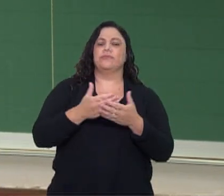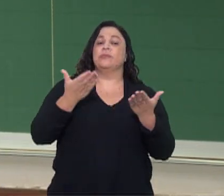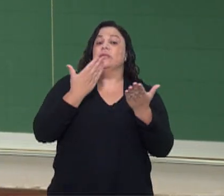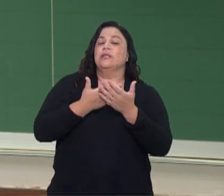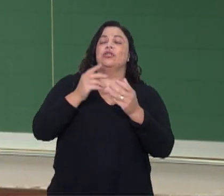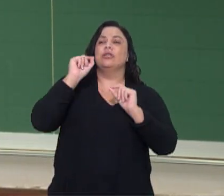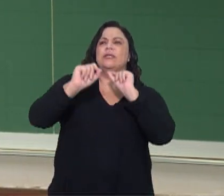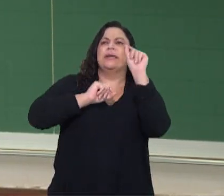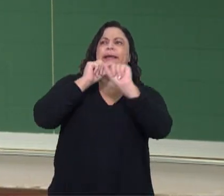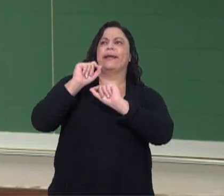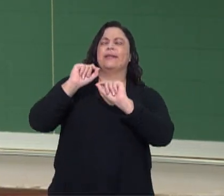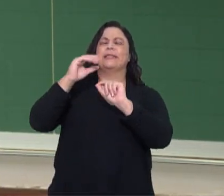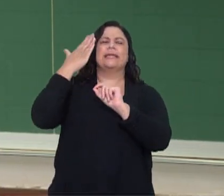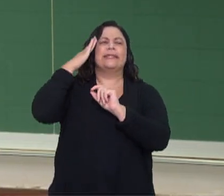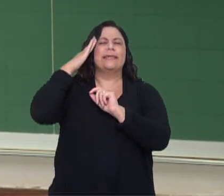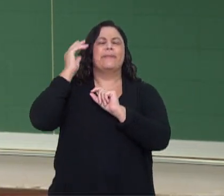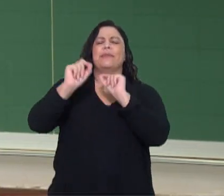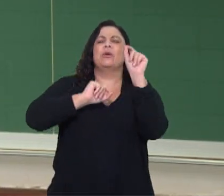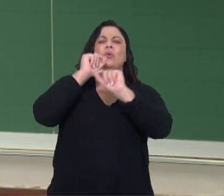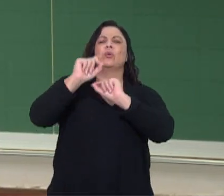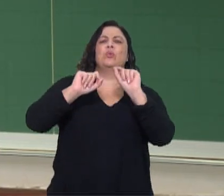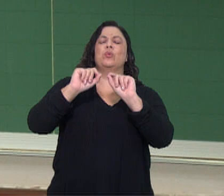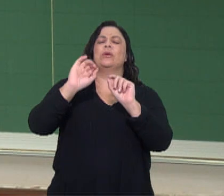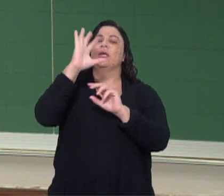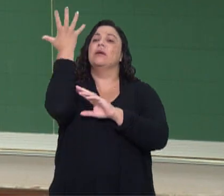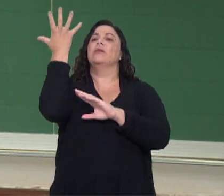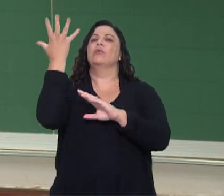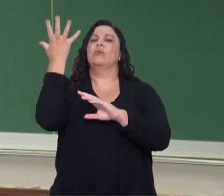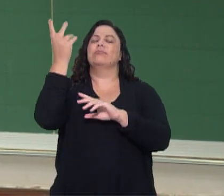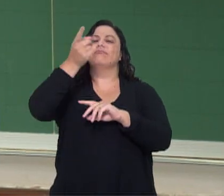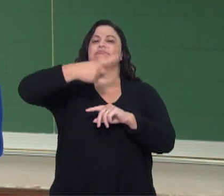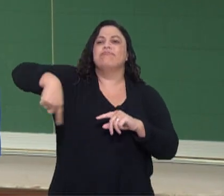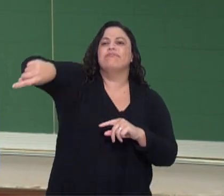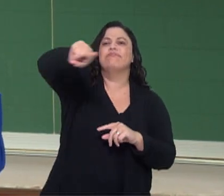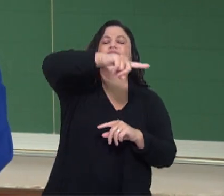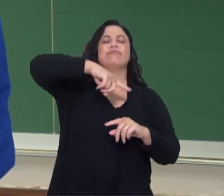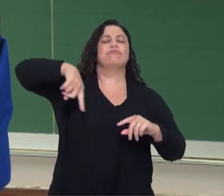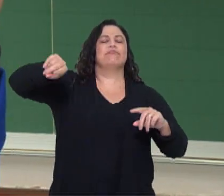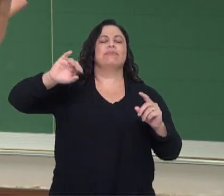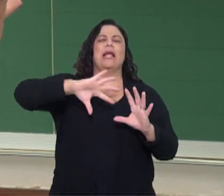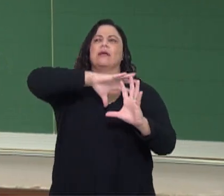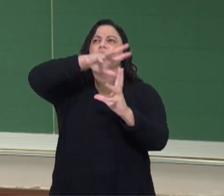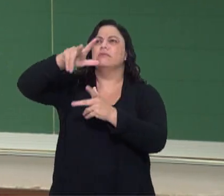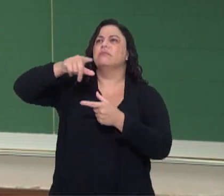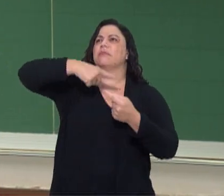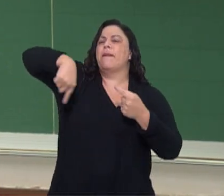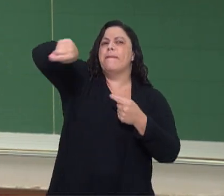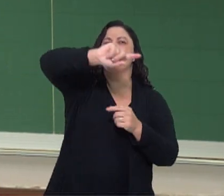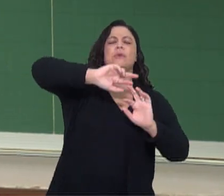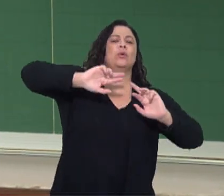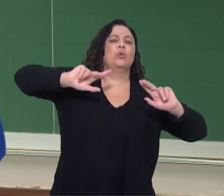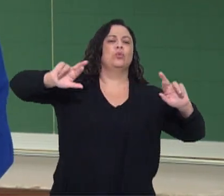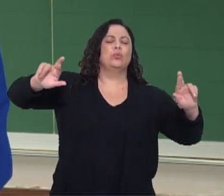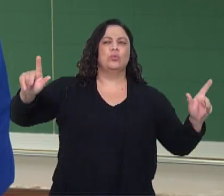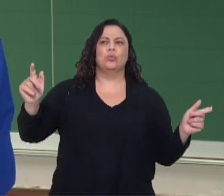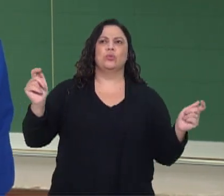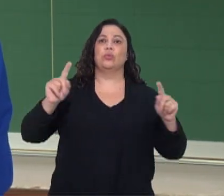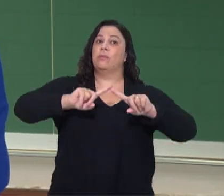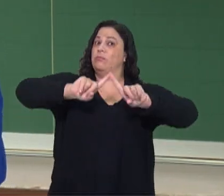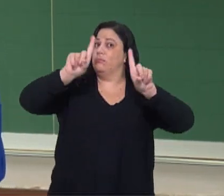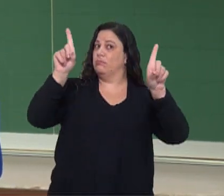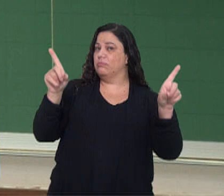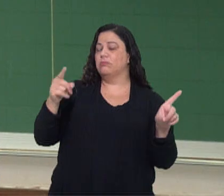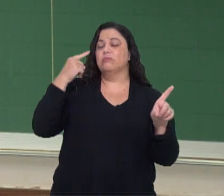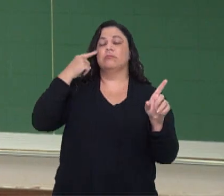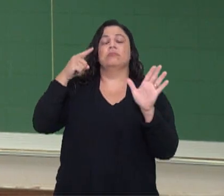sobre as coisas que acontecem ao nosso redor. A partir de nós nos atualizarmos, nós precisamos procurar a fonte